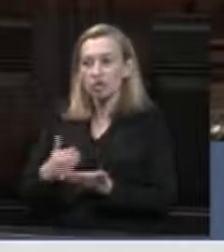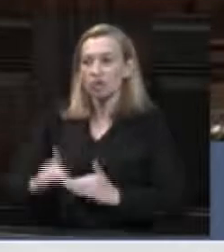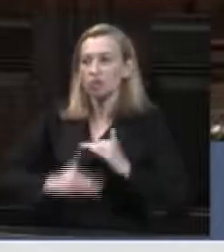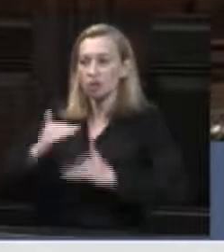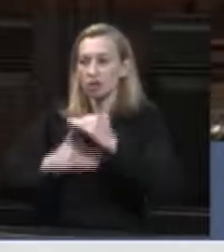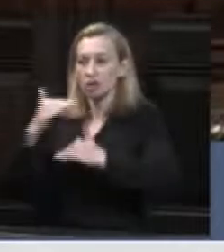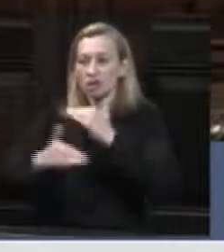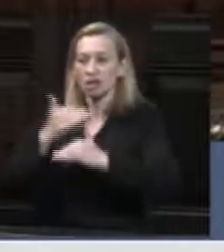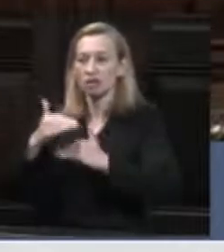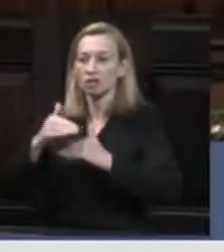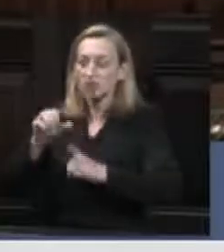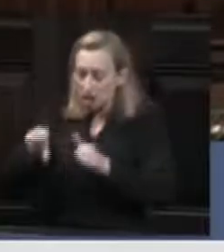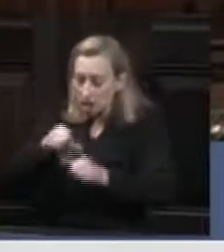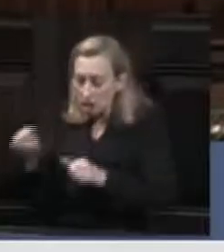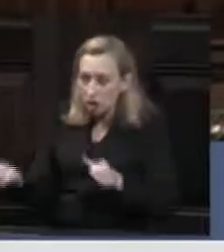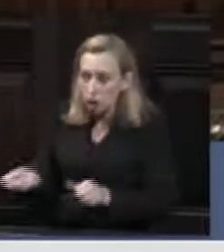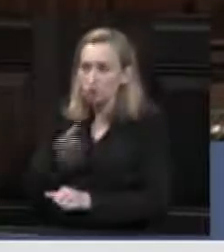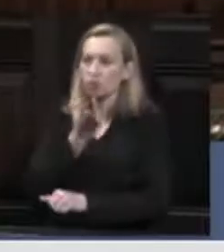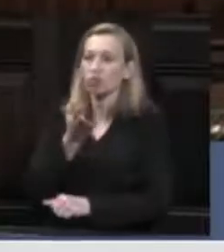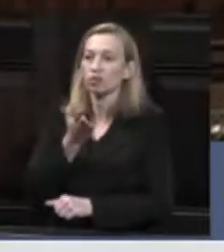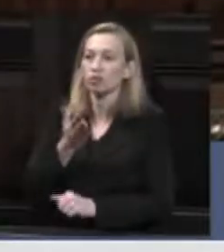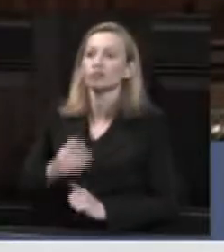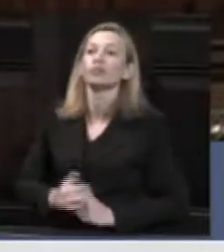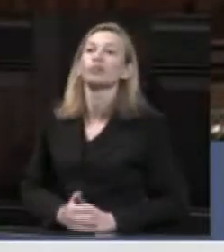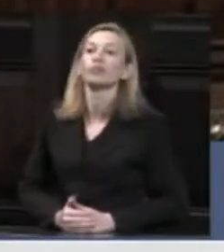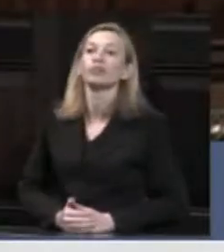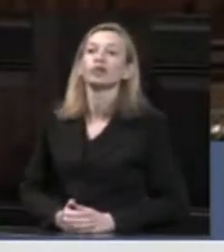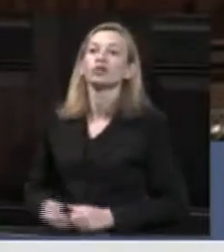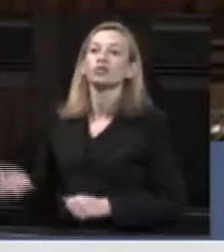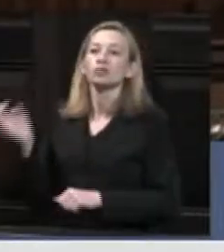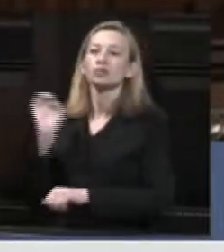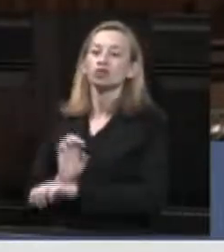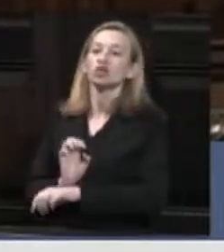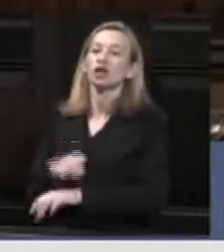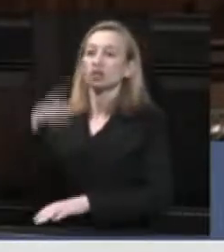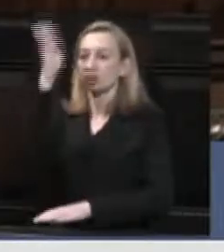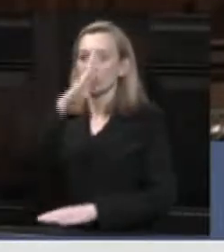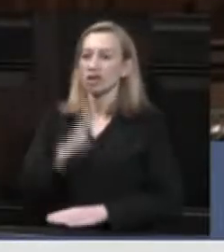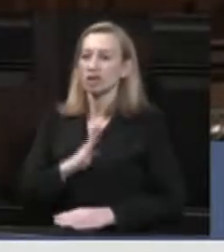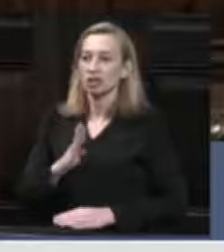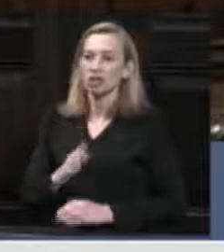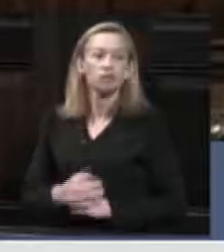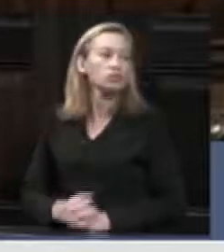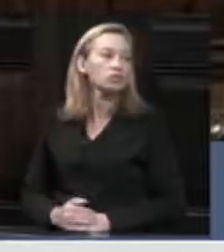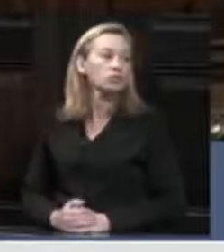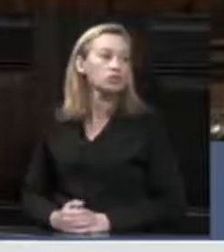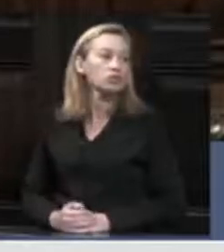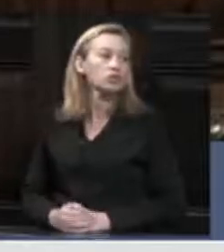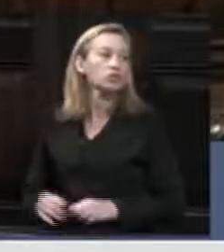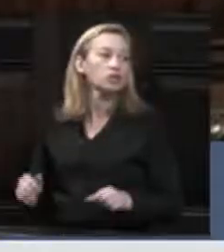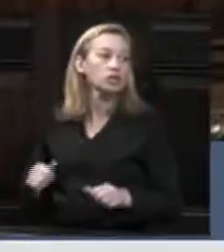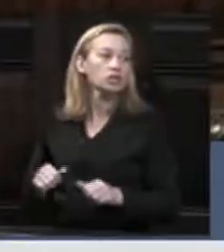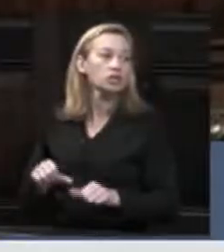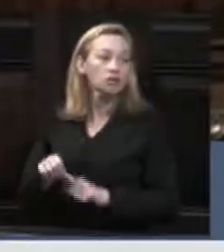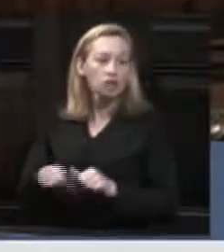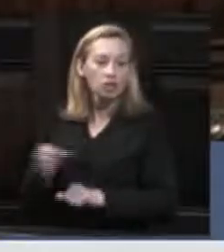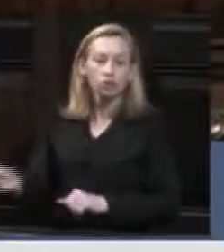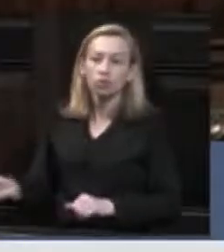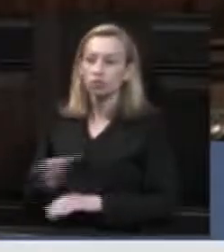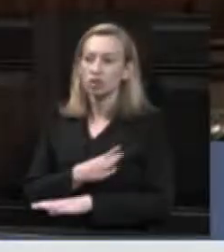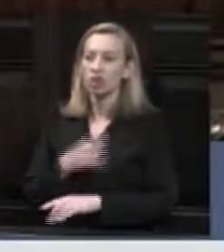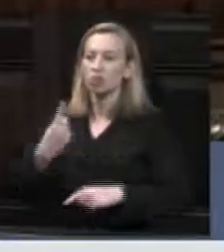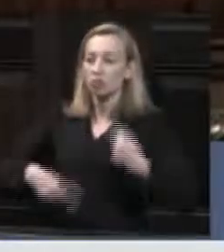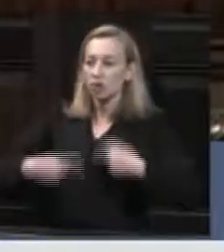de reconstrução do Estado de Direito no Brasil, assim como também de reconstrução de políticas